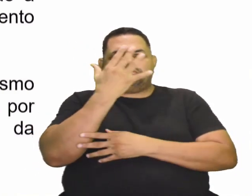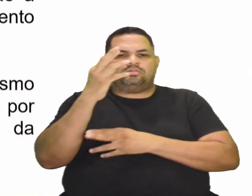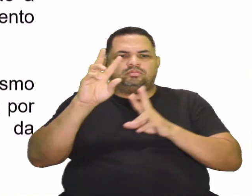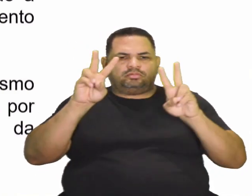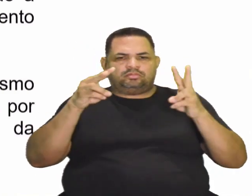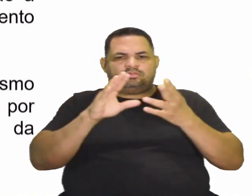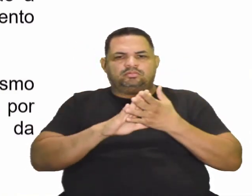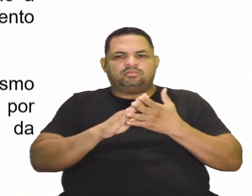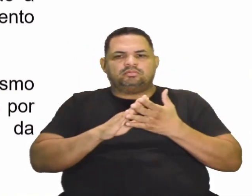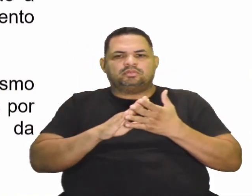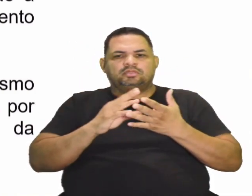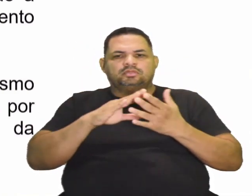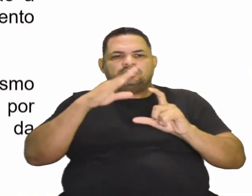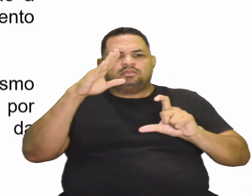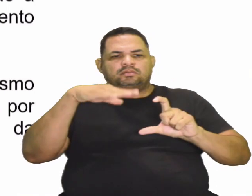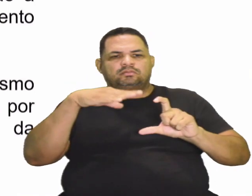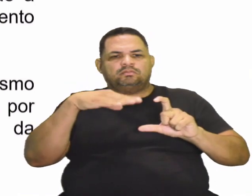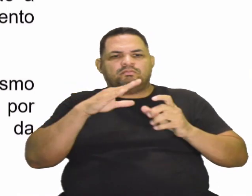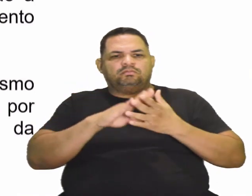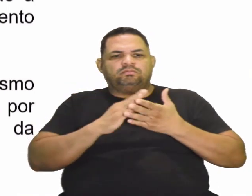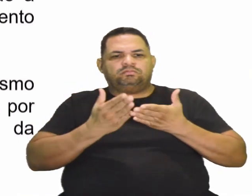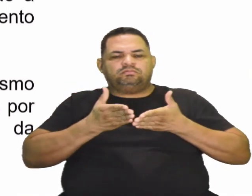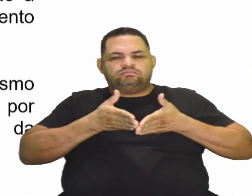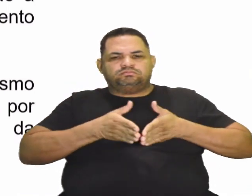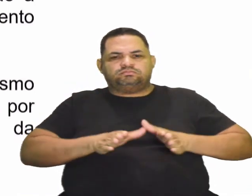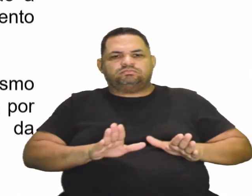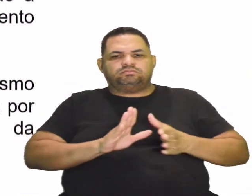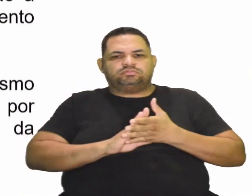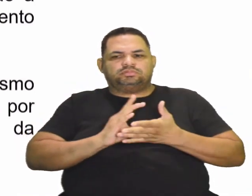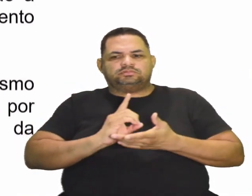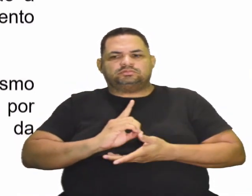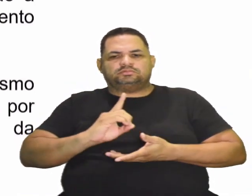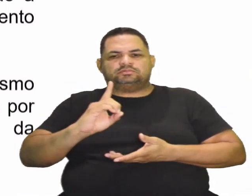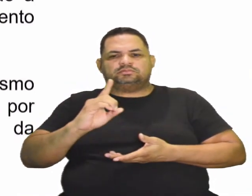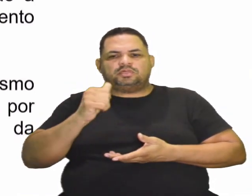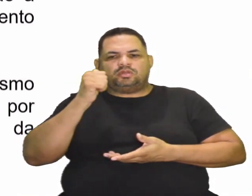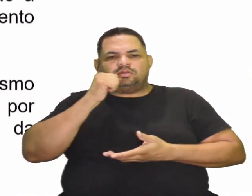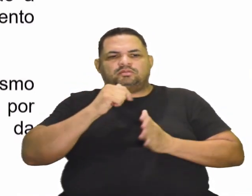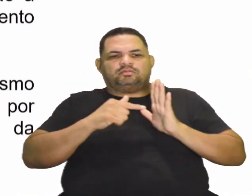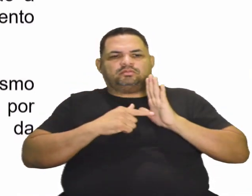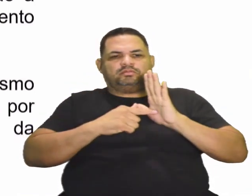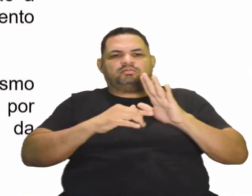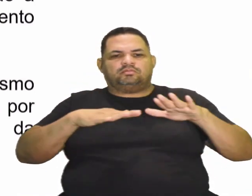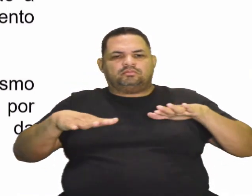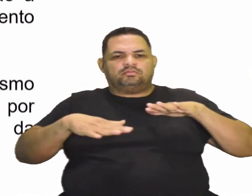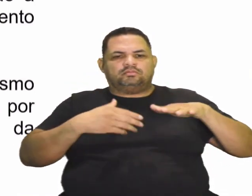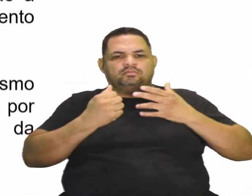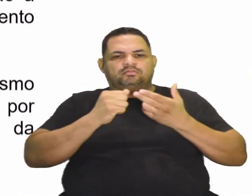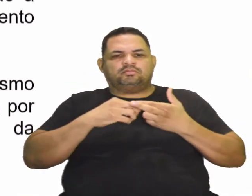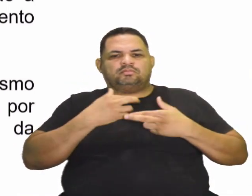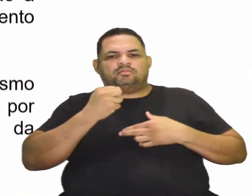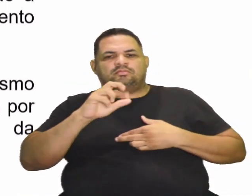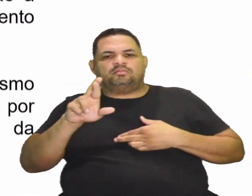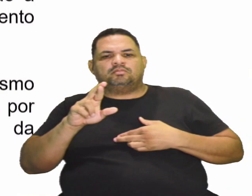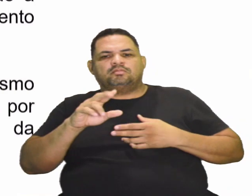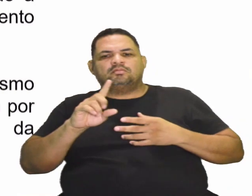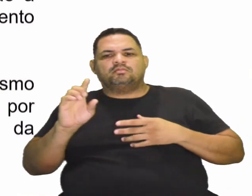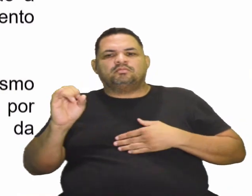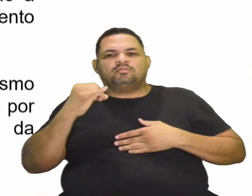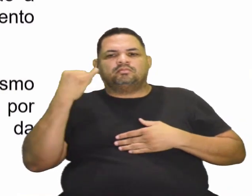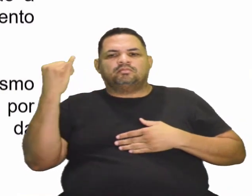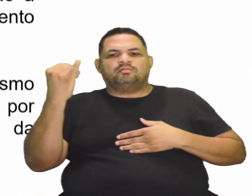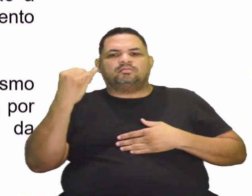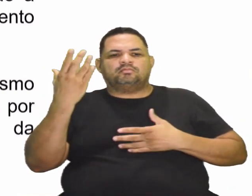obra é episódio mitológico que aborda o nascimento de uma deusa, apresentando a movimentação do ar como um